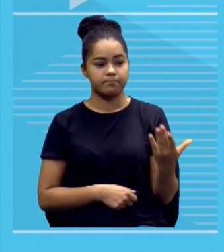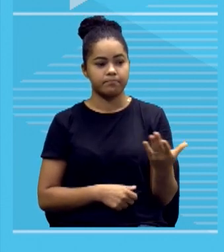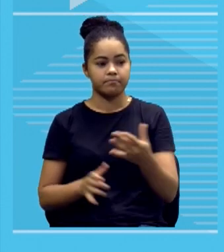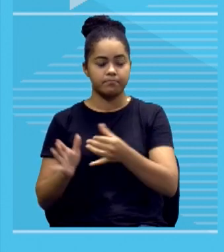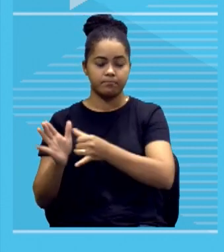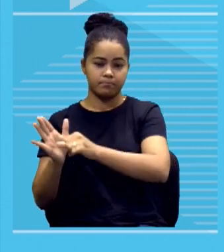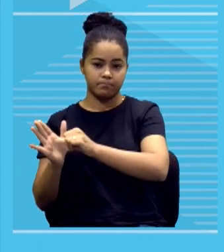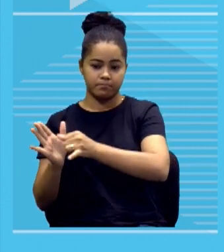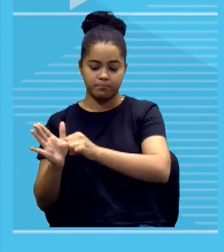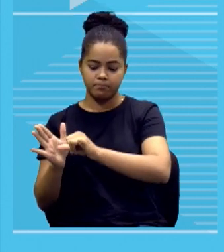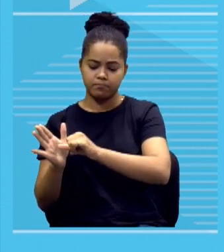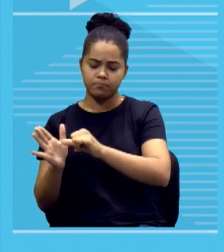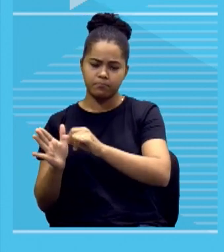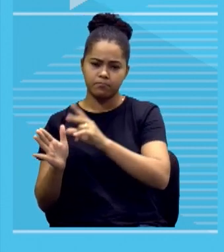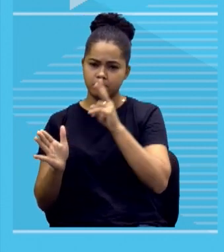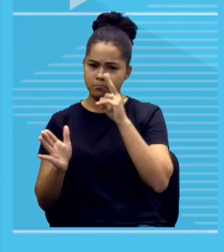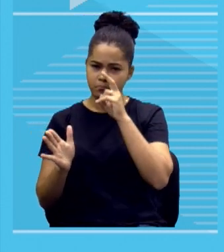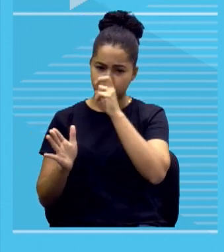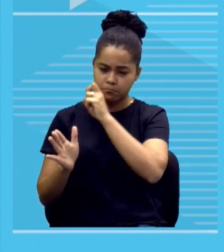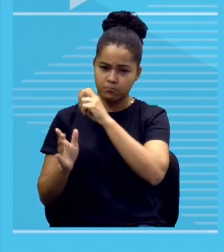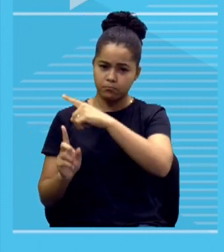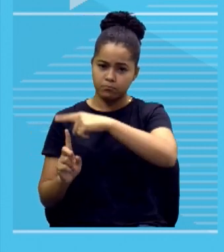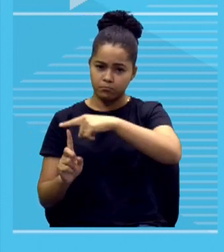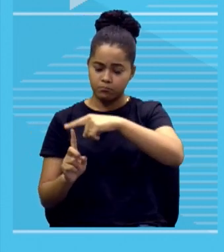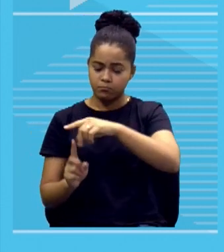tem força eletromotriz